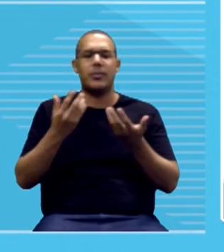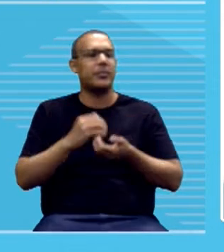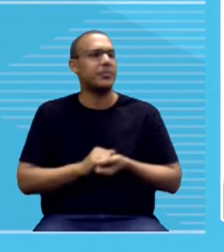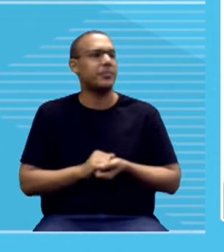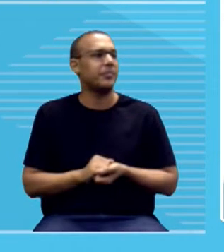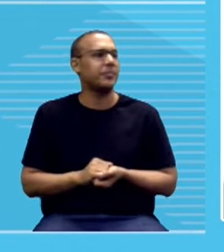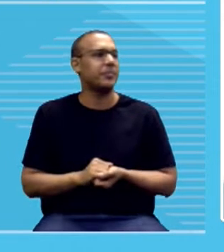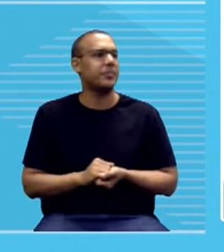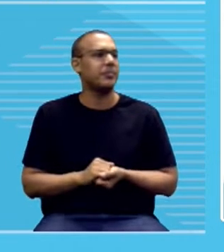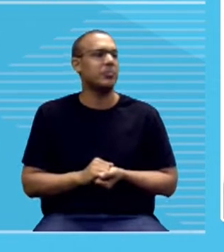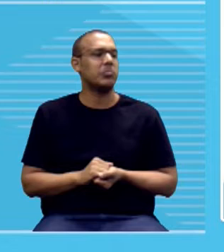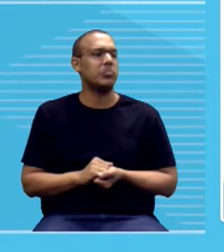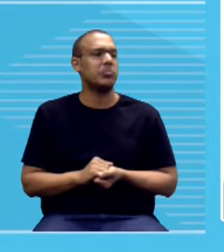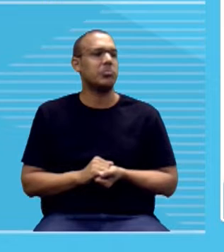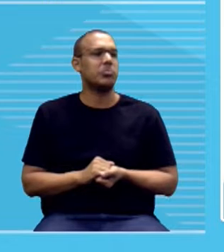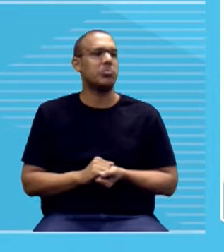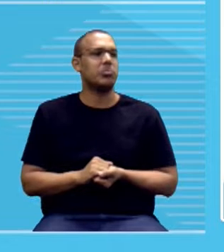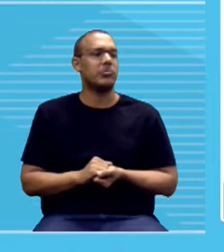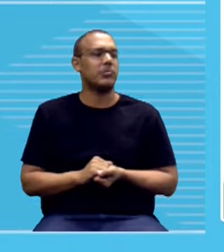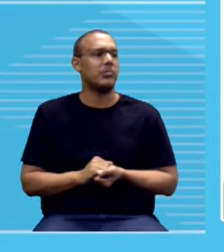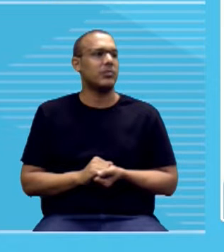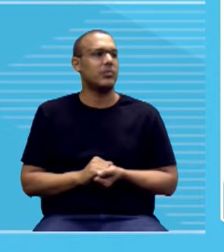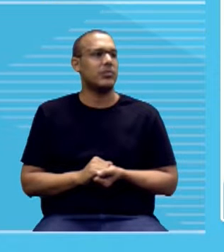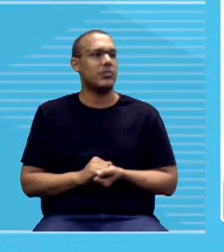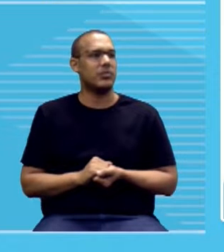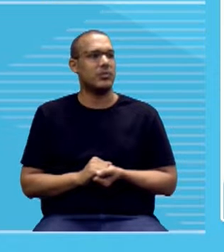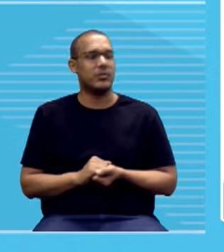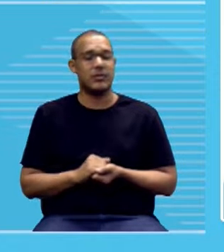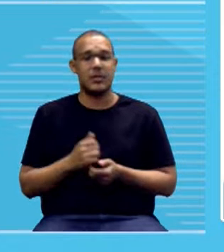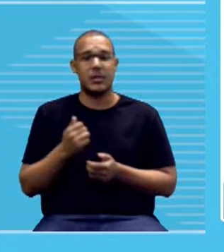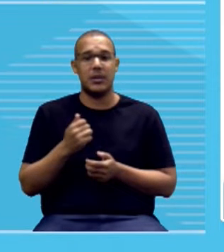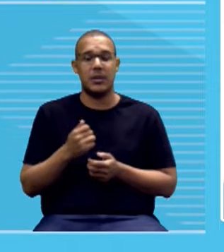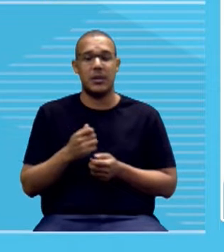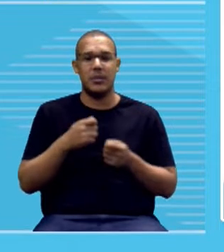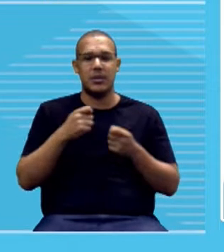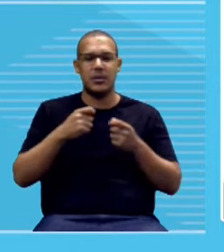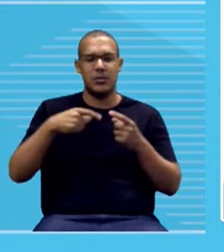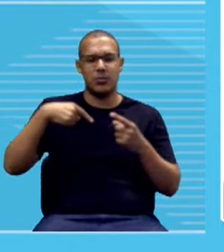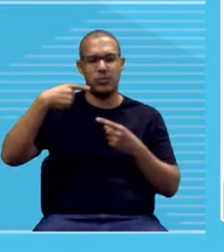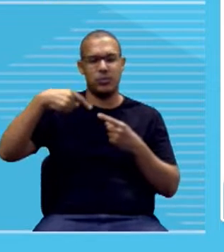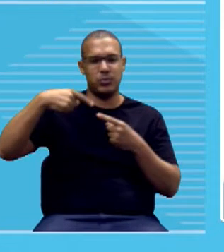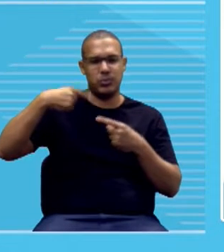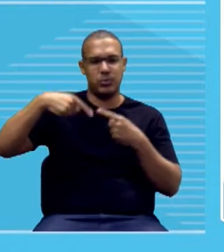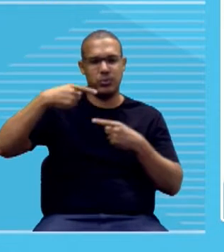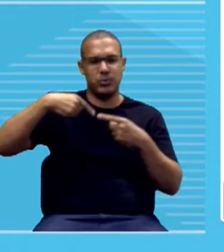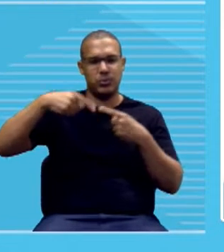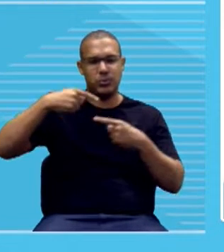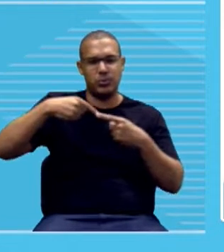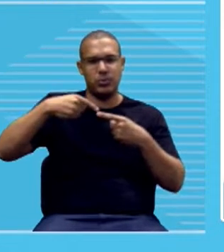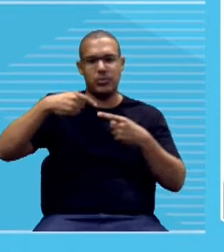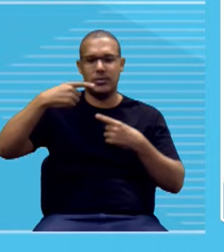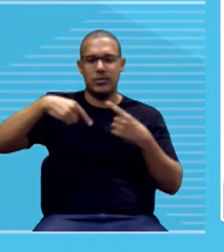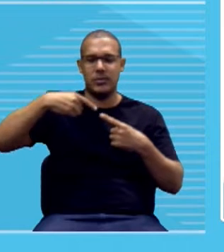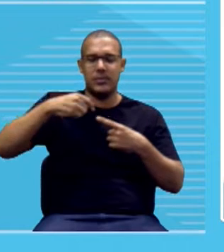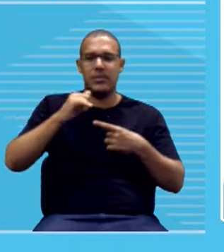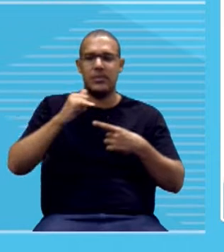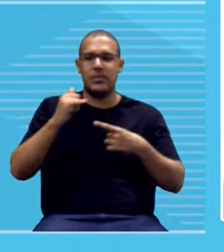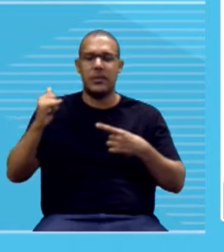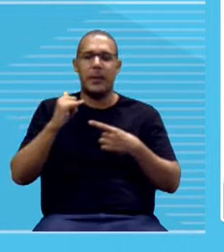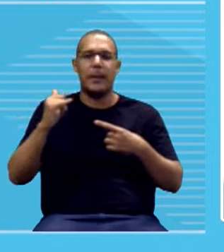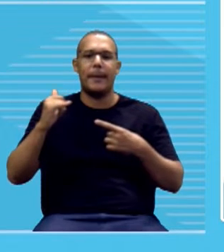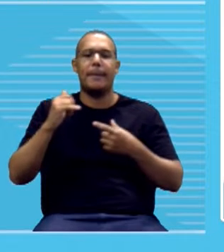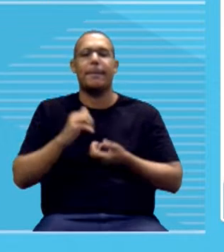Em grande parte das usinas tradicionais, é preciso girar uma turbina para que gere eletricidade. E